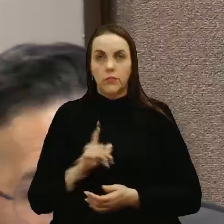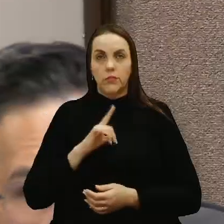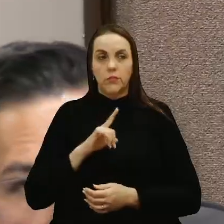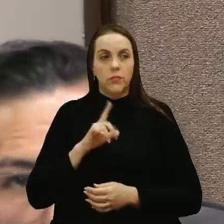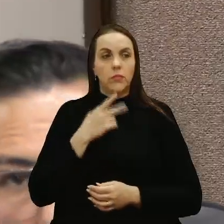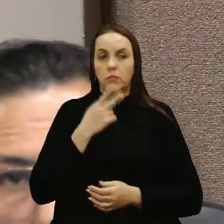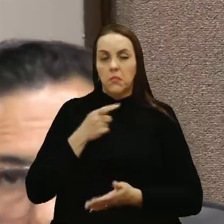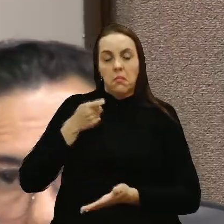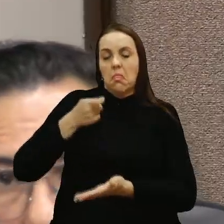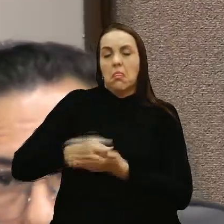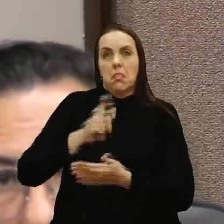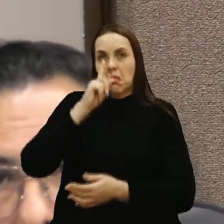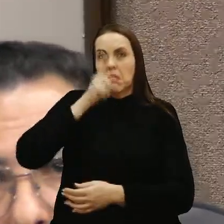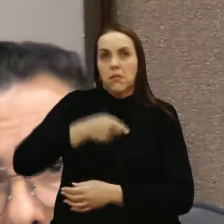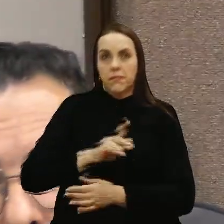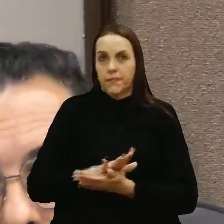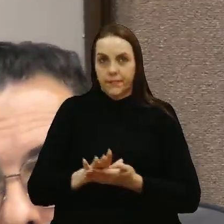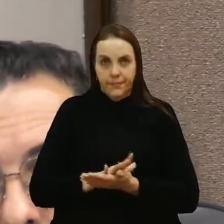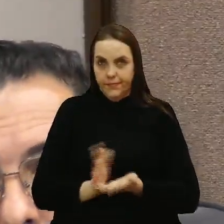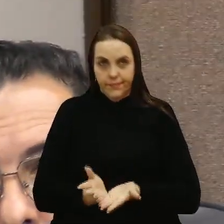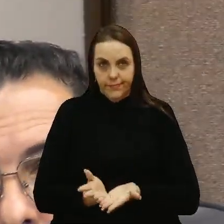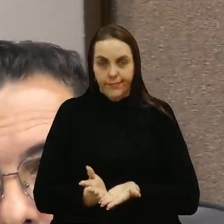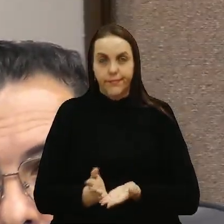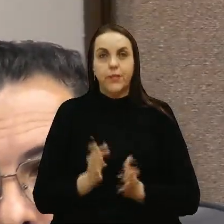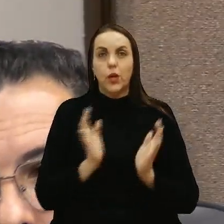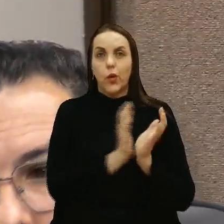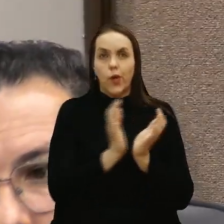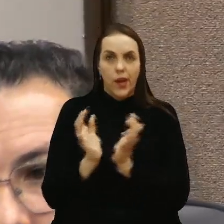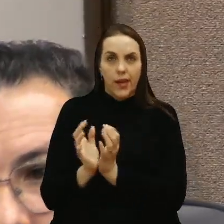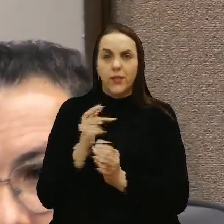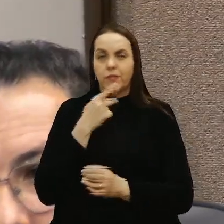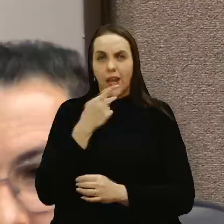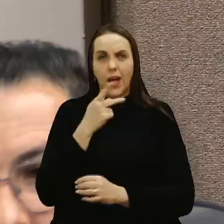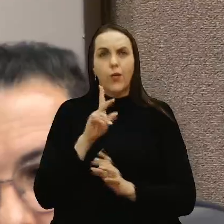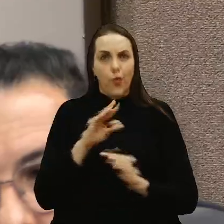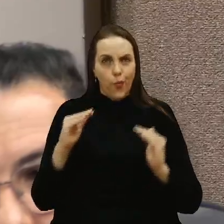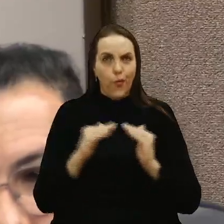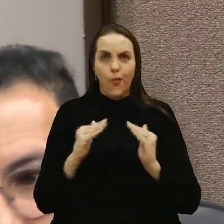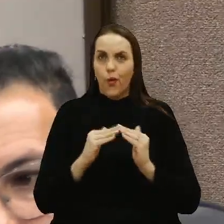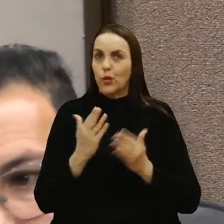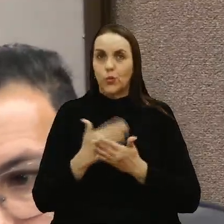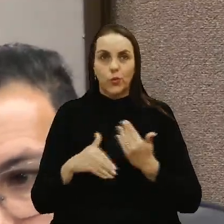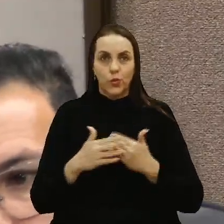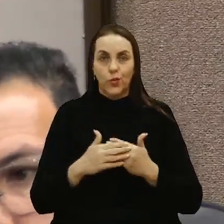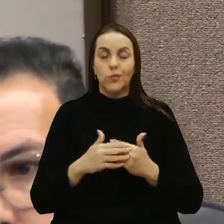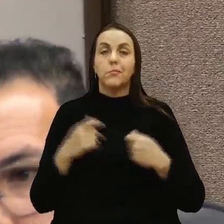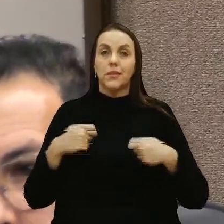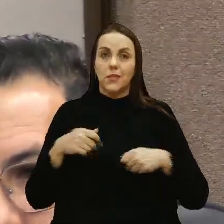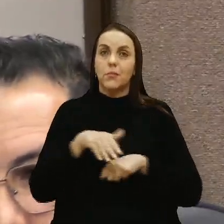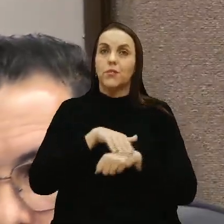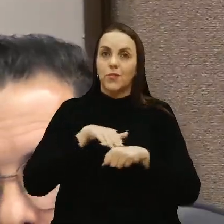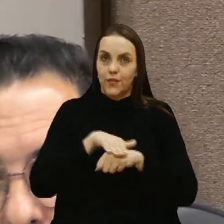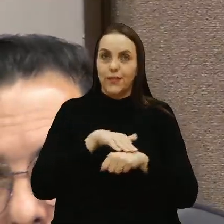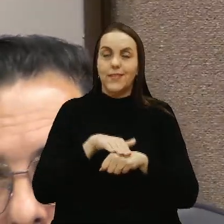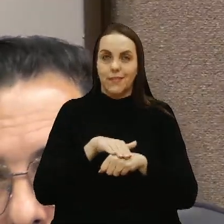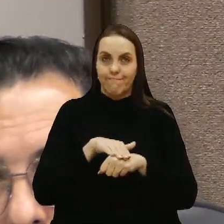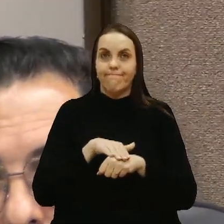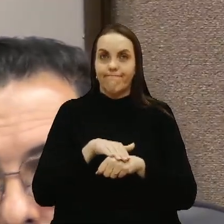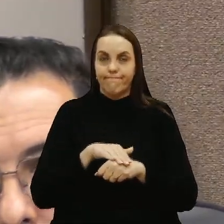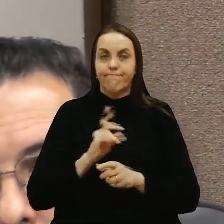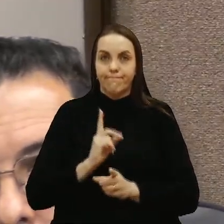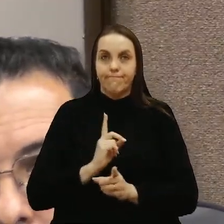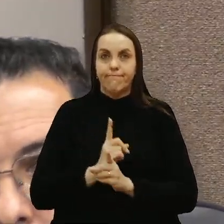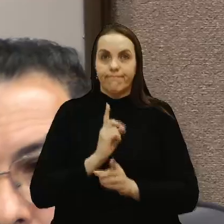nada. Como todos os colegas já falaram, e eu assino embaixo que eles falaram, a gente tem que conversar e tem que buscar